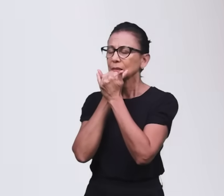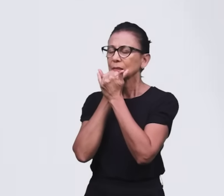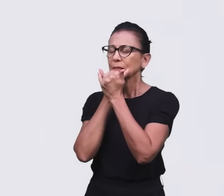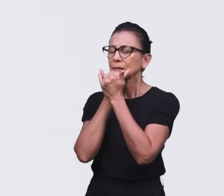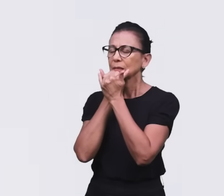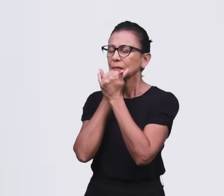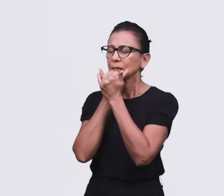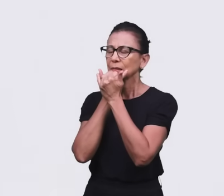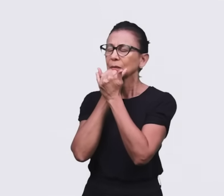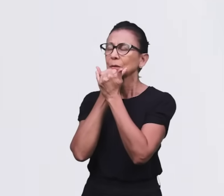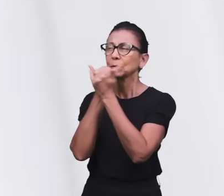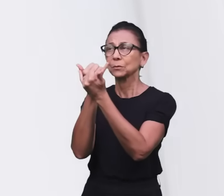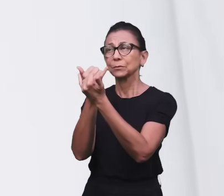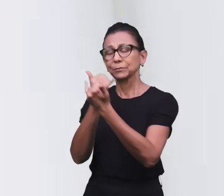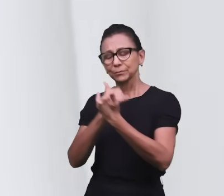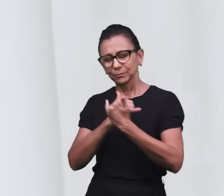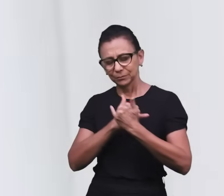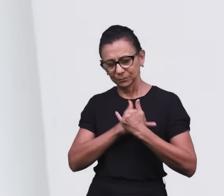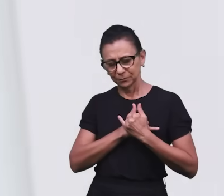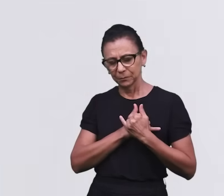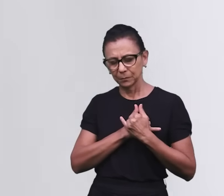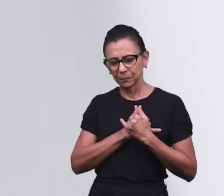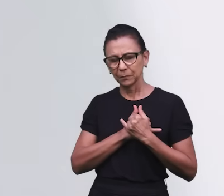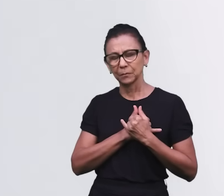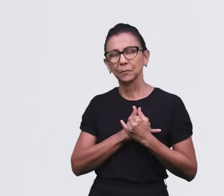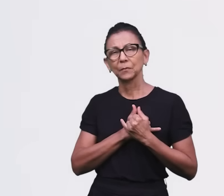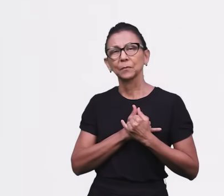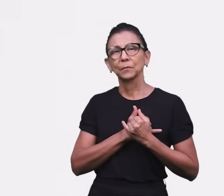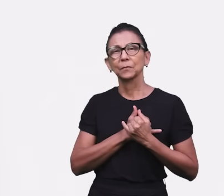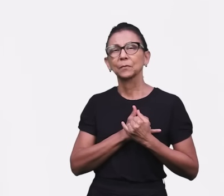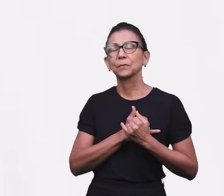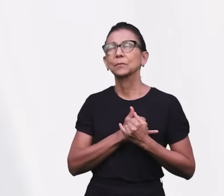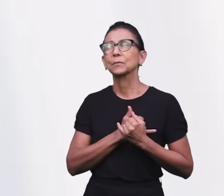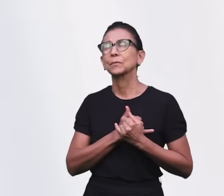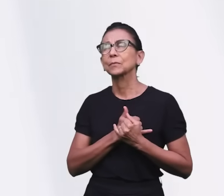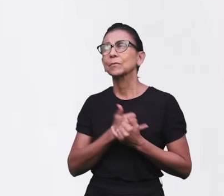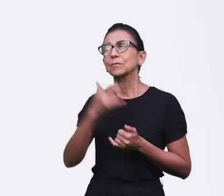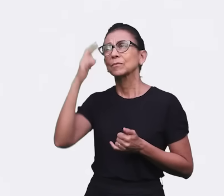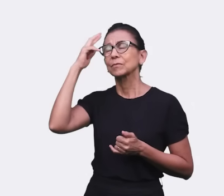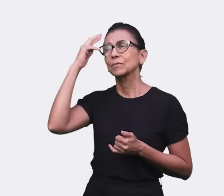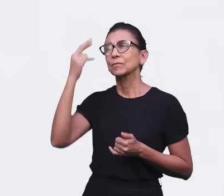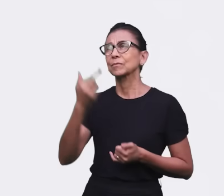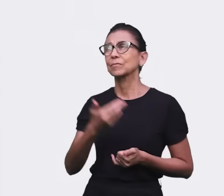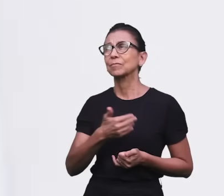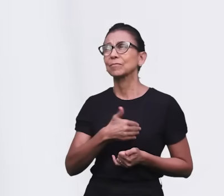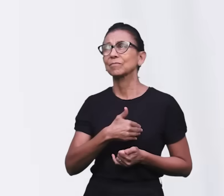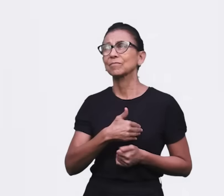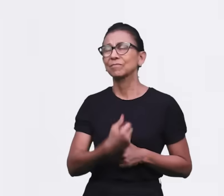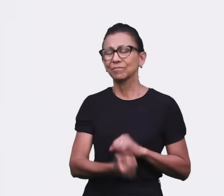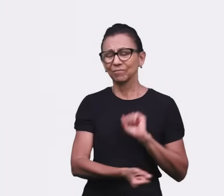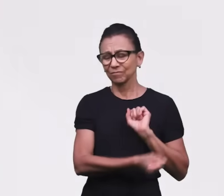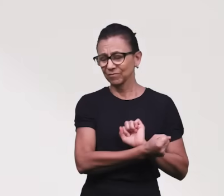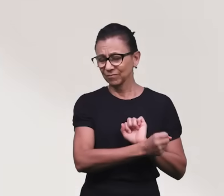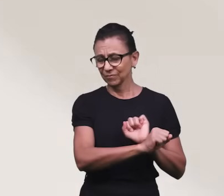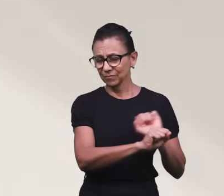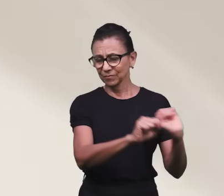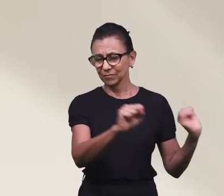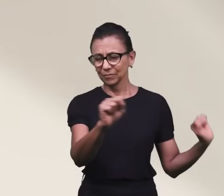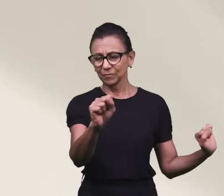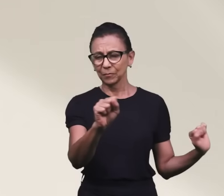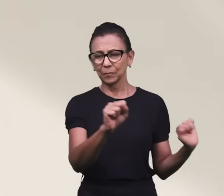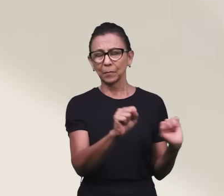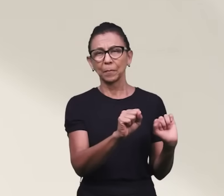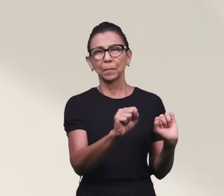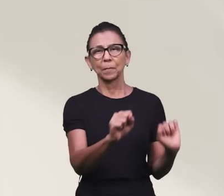para pedir o Teu perdão e total